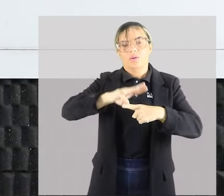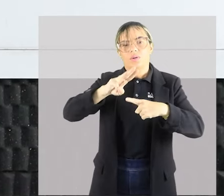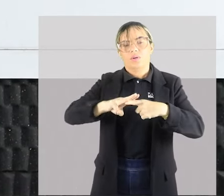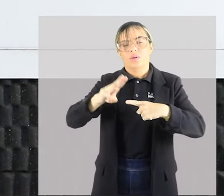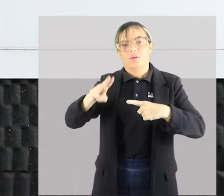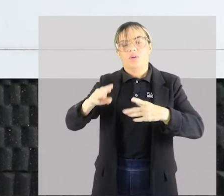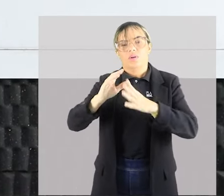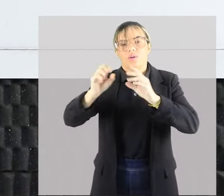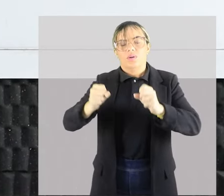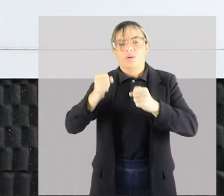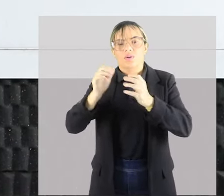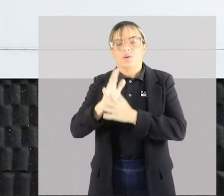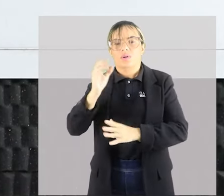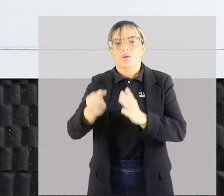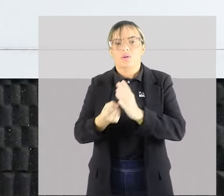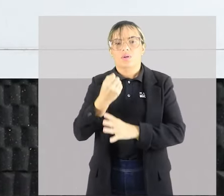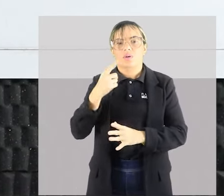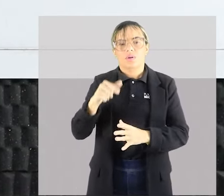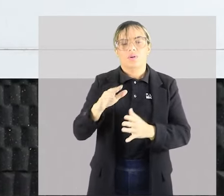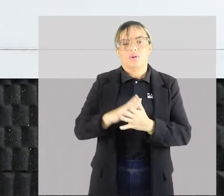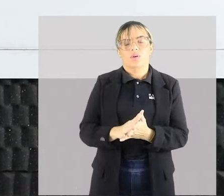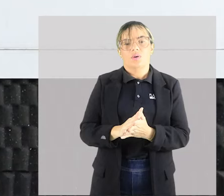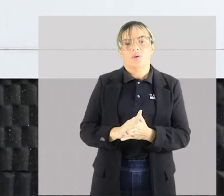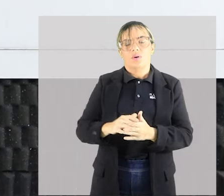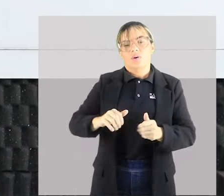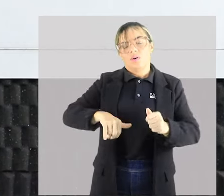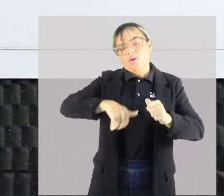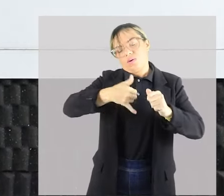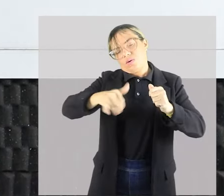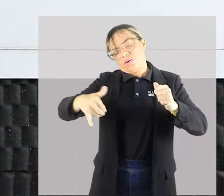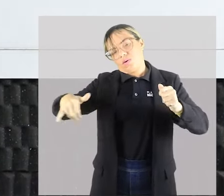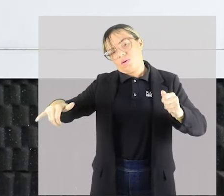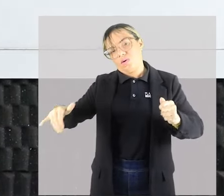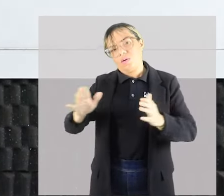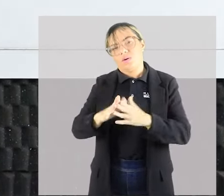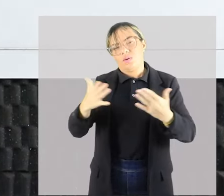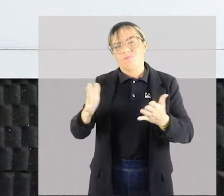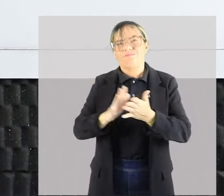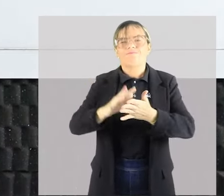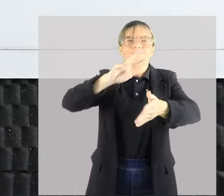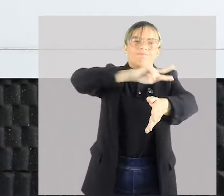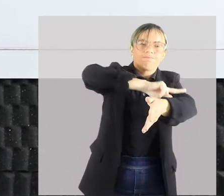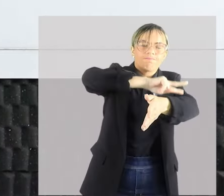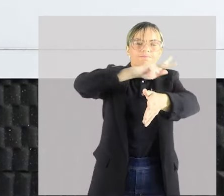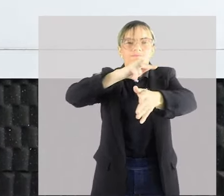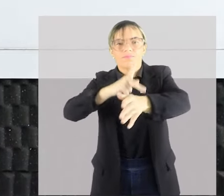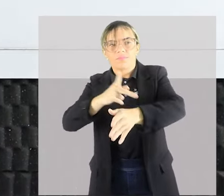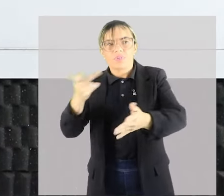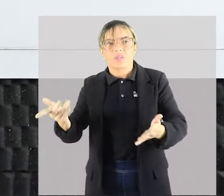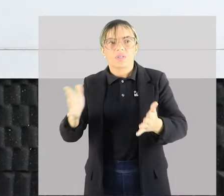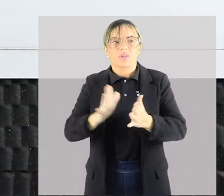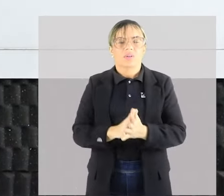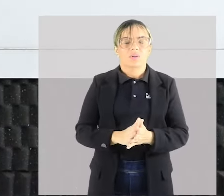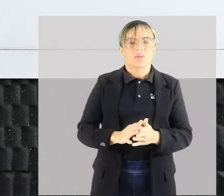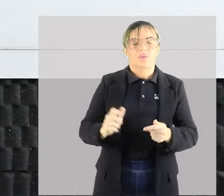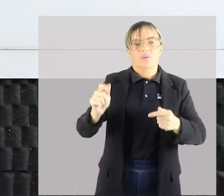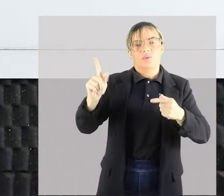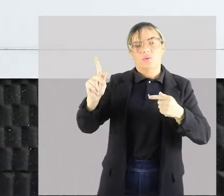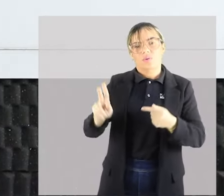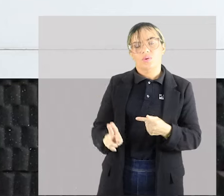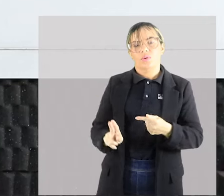podem gerar para você o mesmo Amino ácido Tá então vamos hipotetizar aqui a sigla